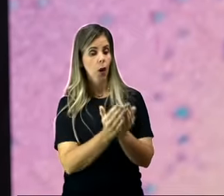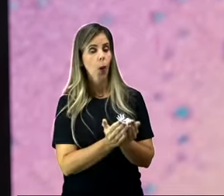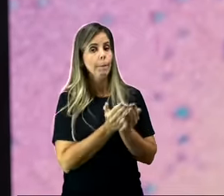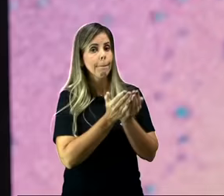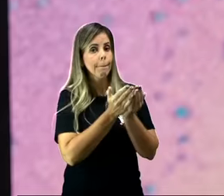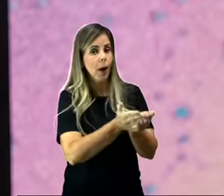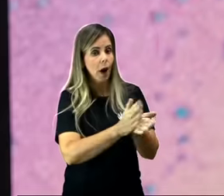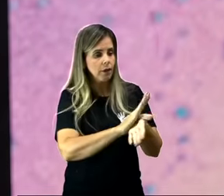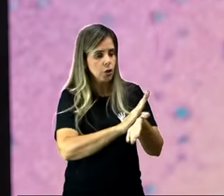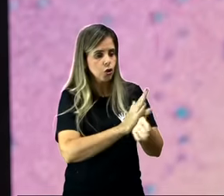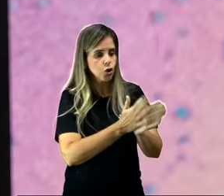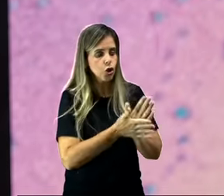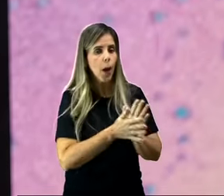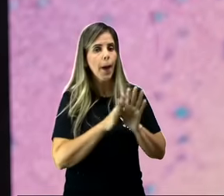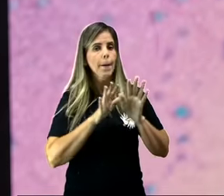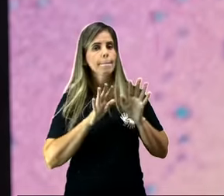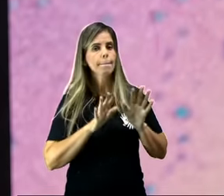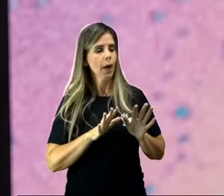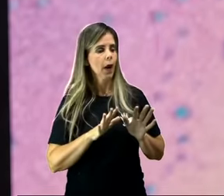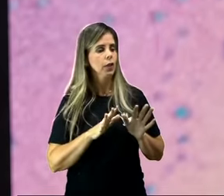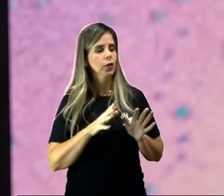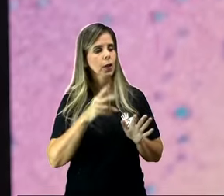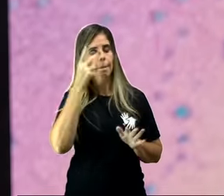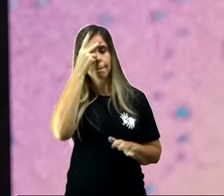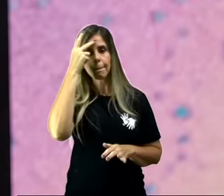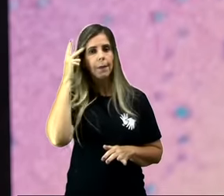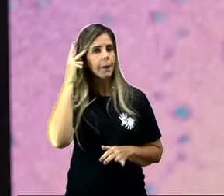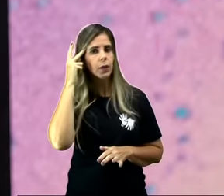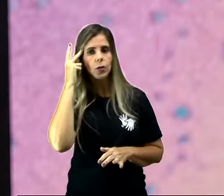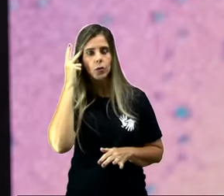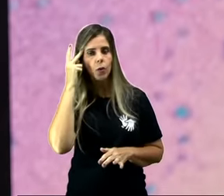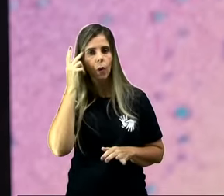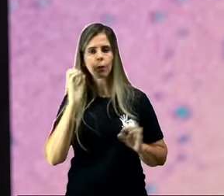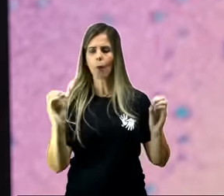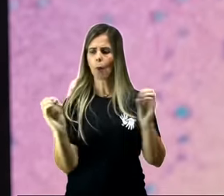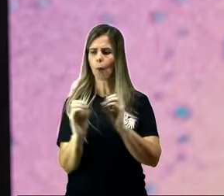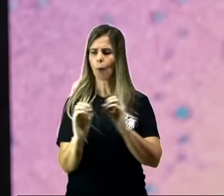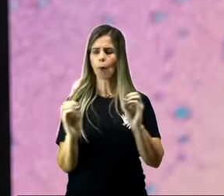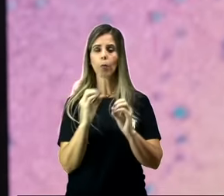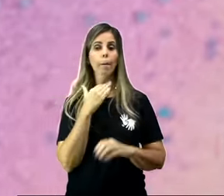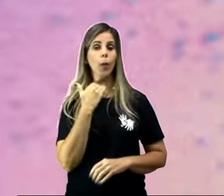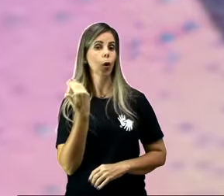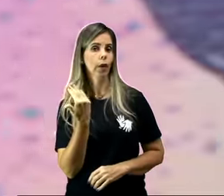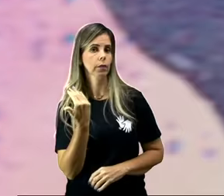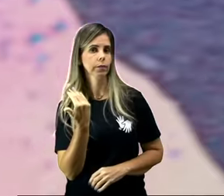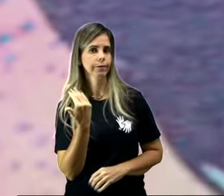morrer. Eu não sei para quem que é essa palavra. Meu amigo, ainda que teu barco quebre, você não vai morrer.